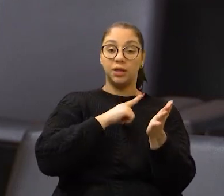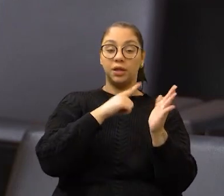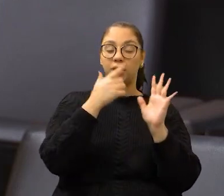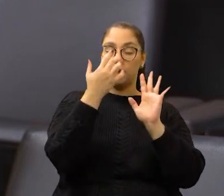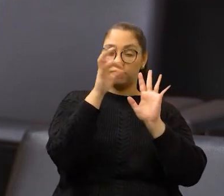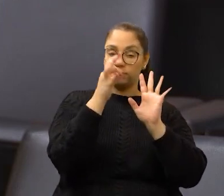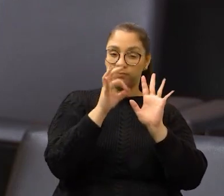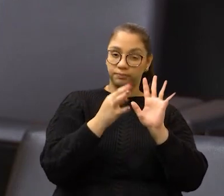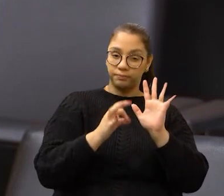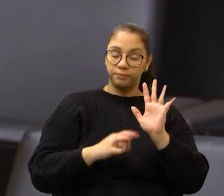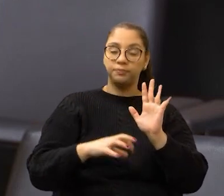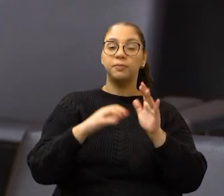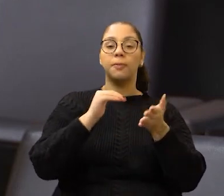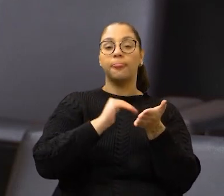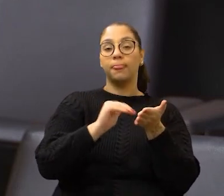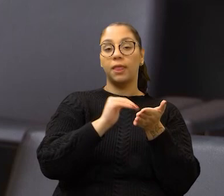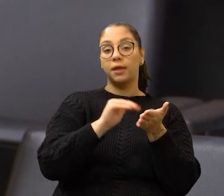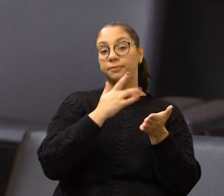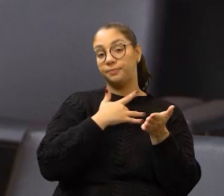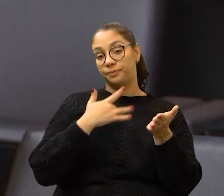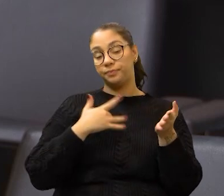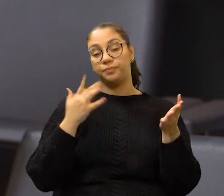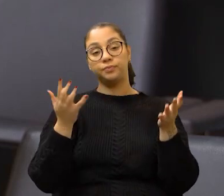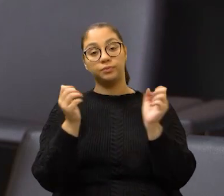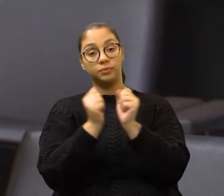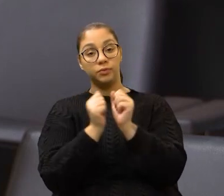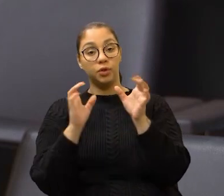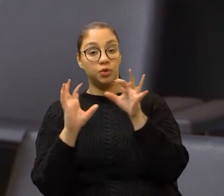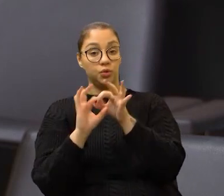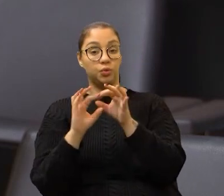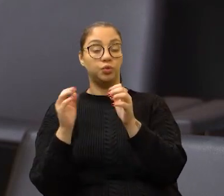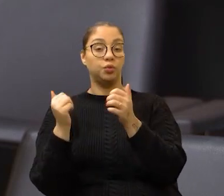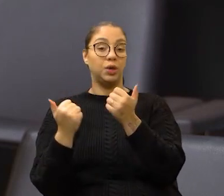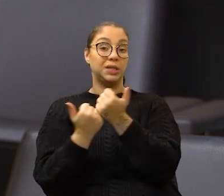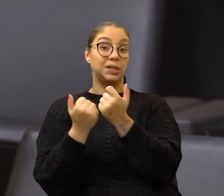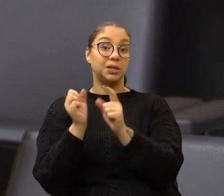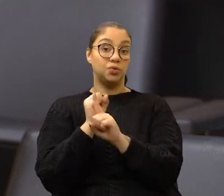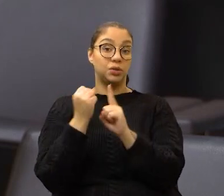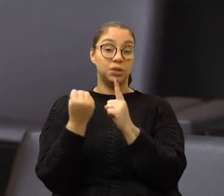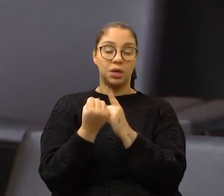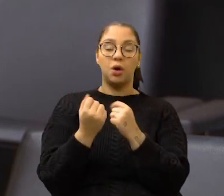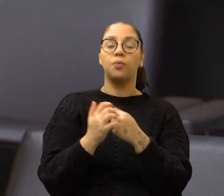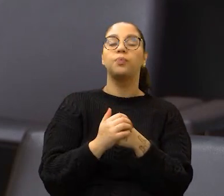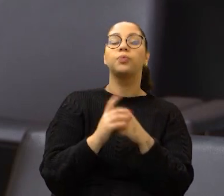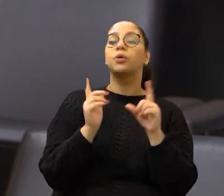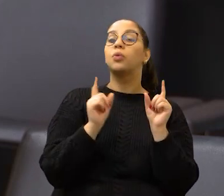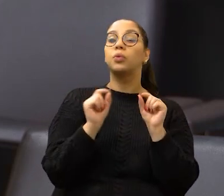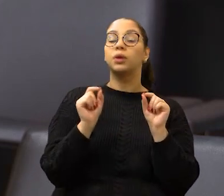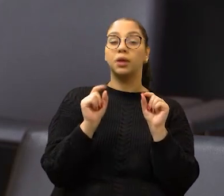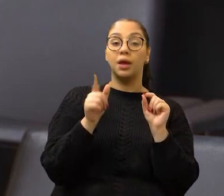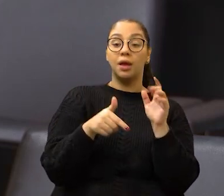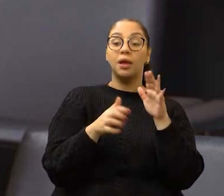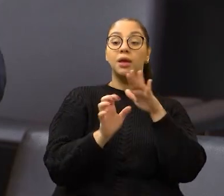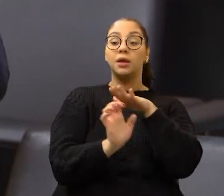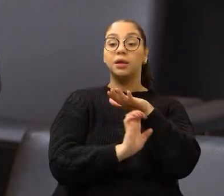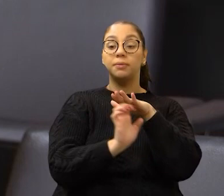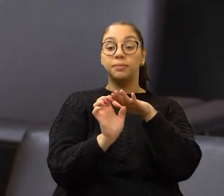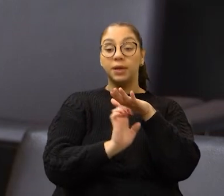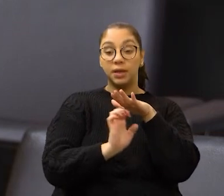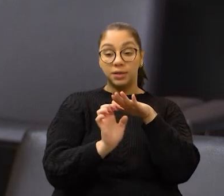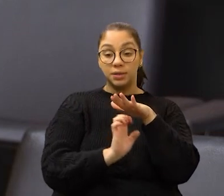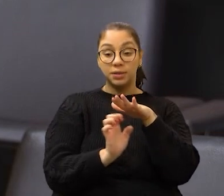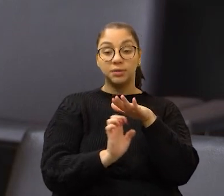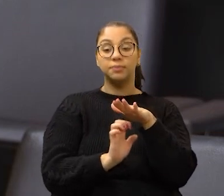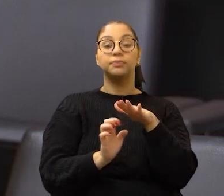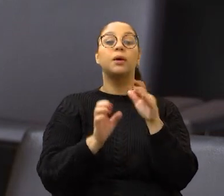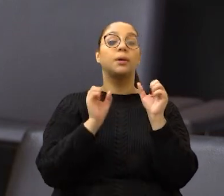sendo regulamentado pela Secretaria de Saúde, juntamente com a assistência social, é que as